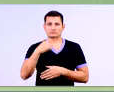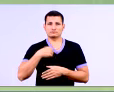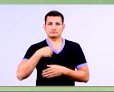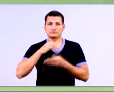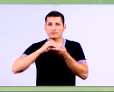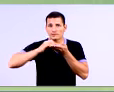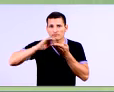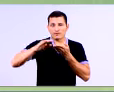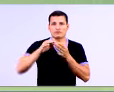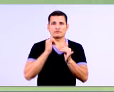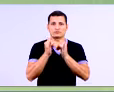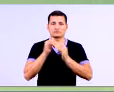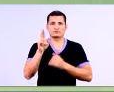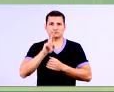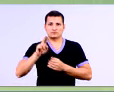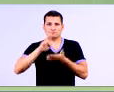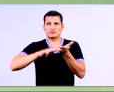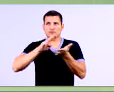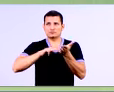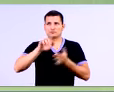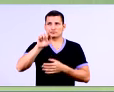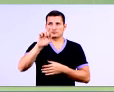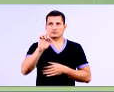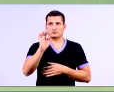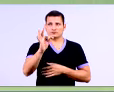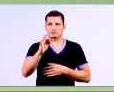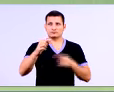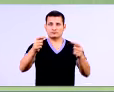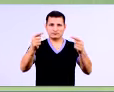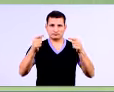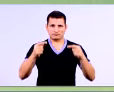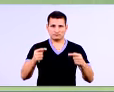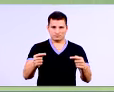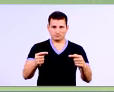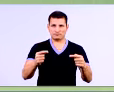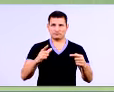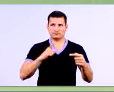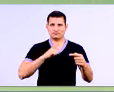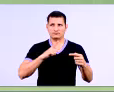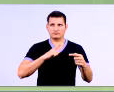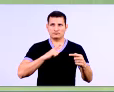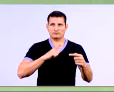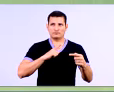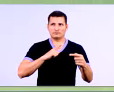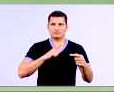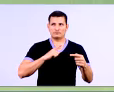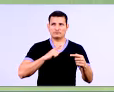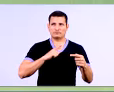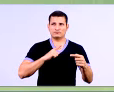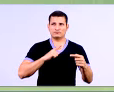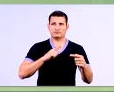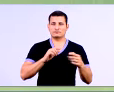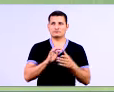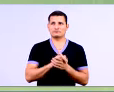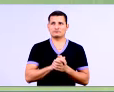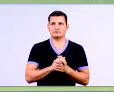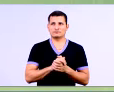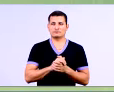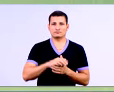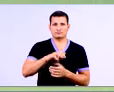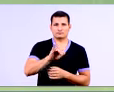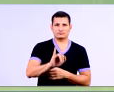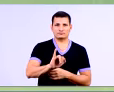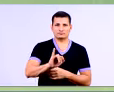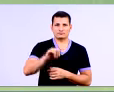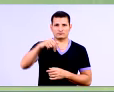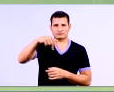get. Abaixo, logo abaixo, eu tenho os inputs, que